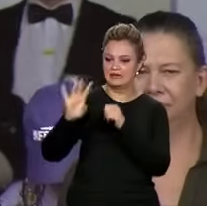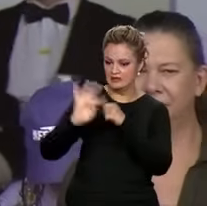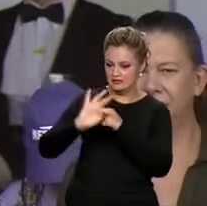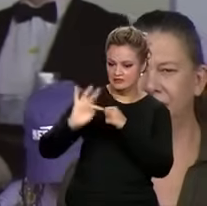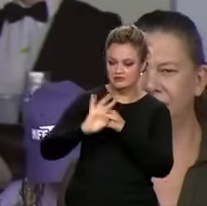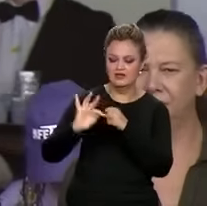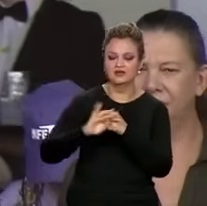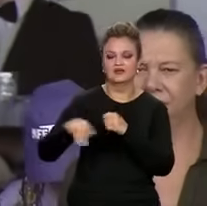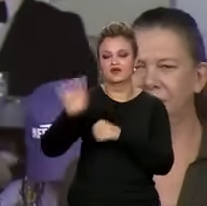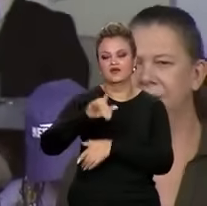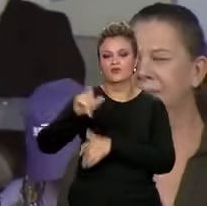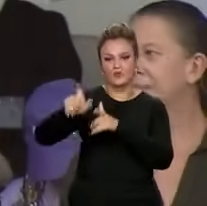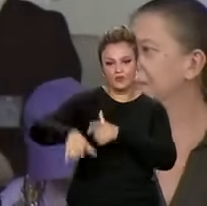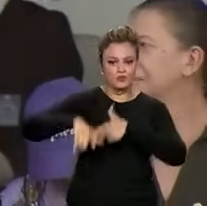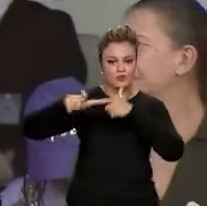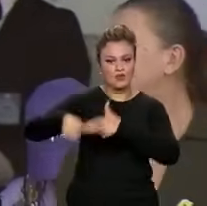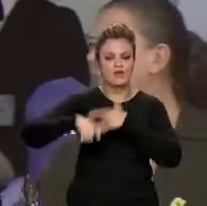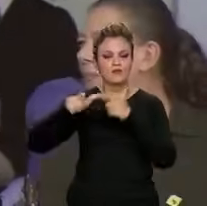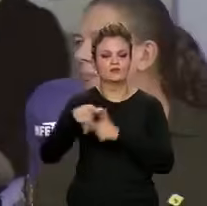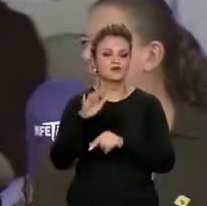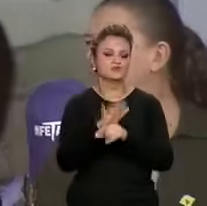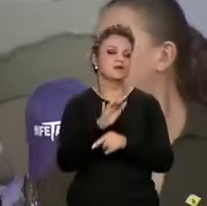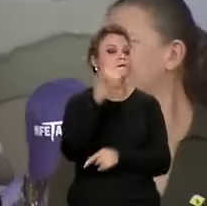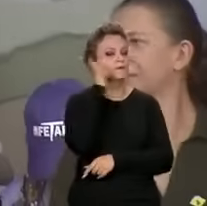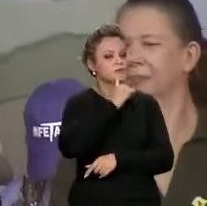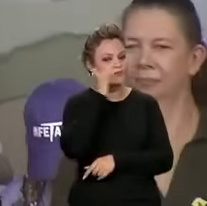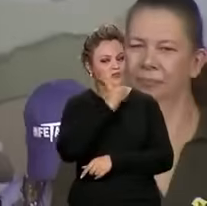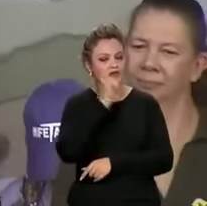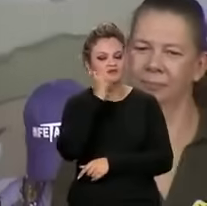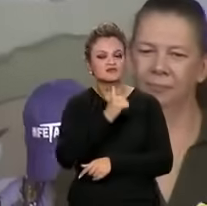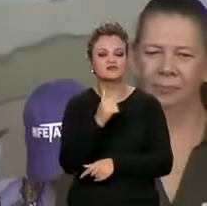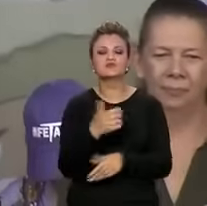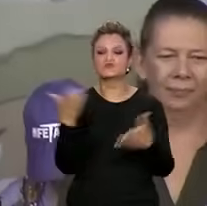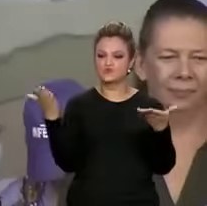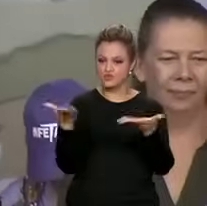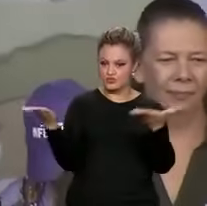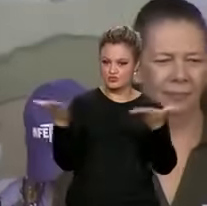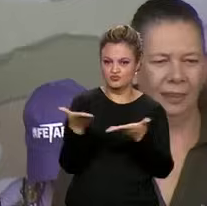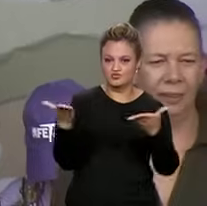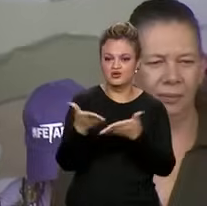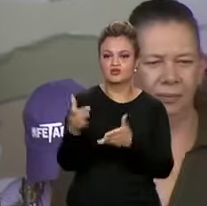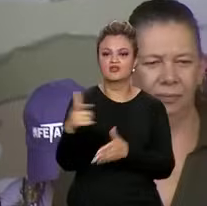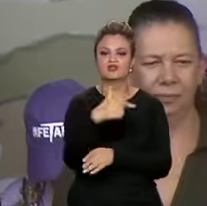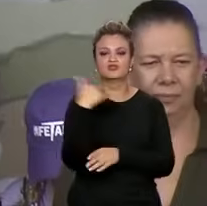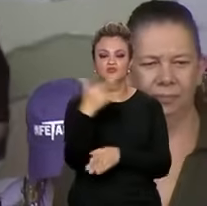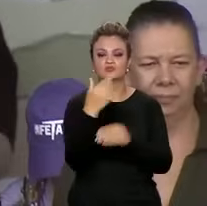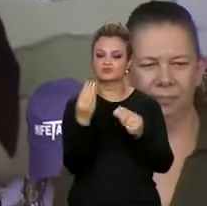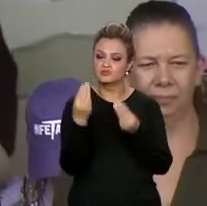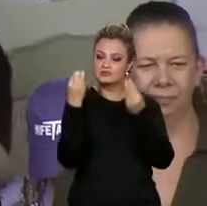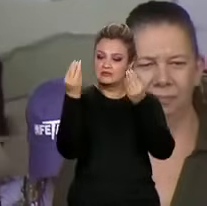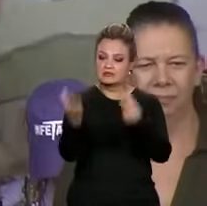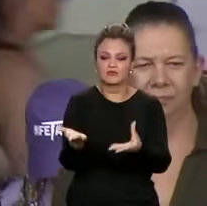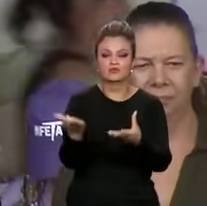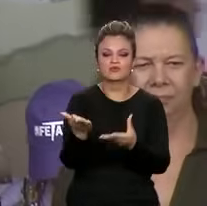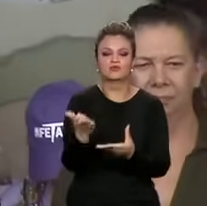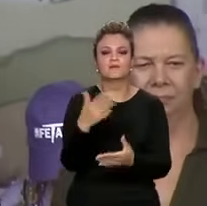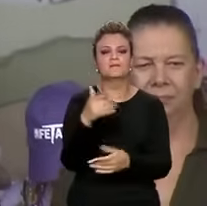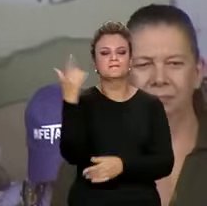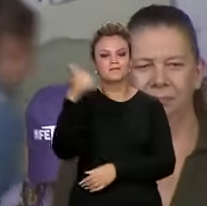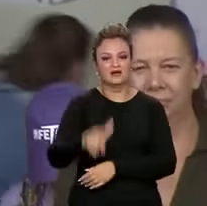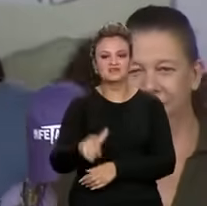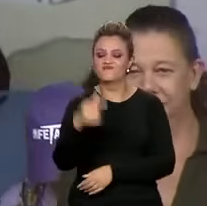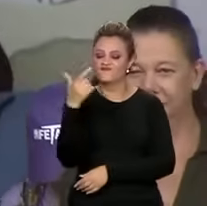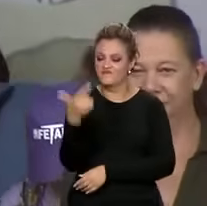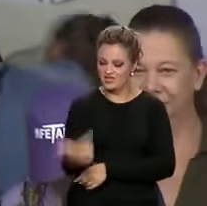extensão Rural para as mulheres e hoje estamos entregando mas